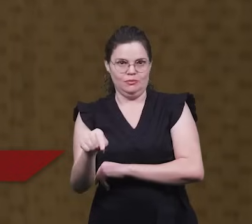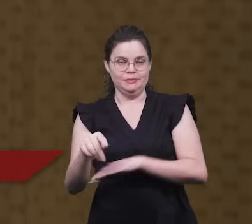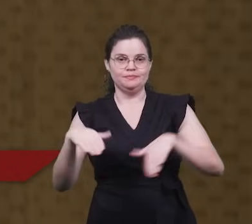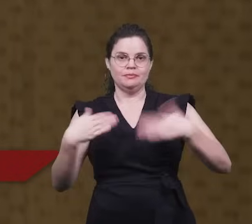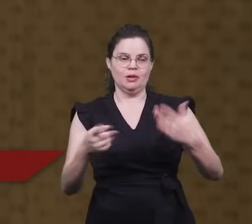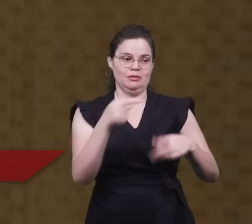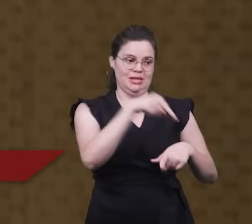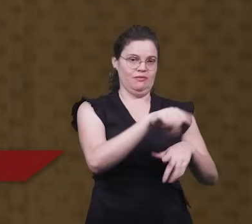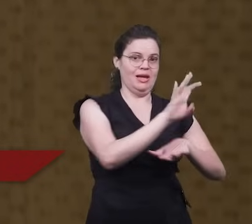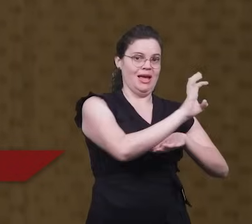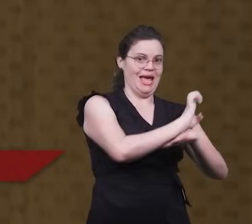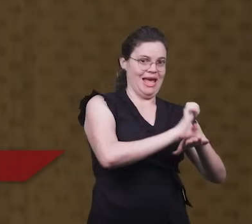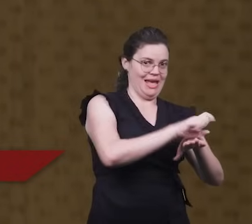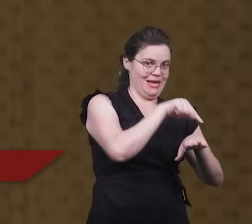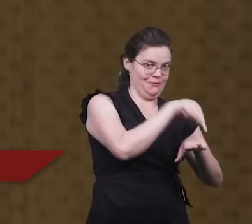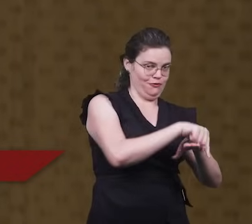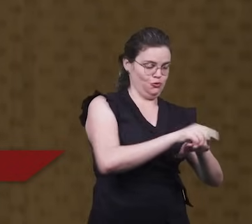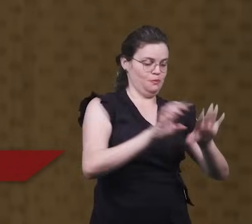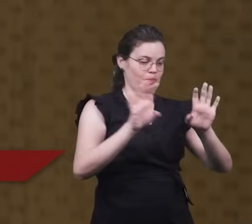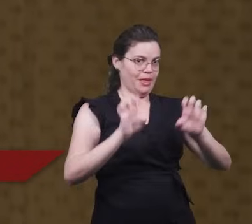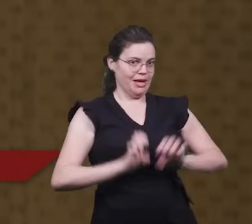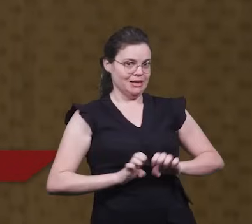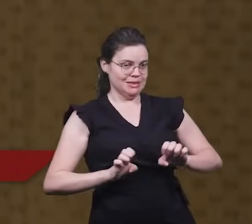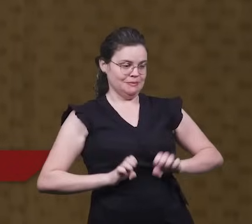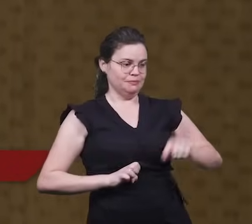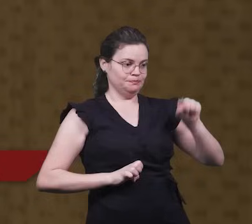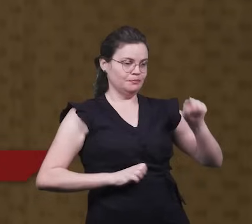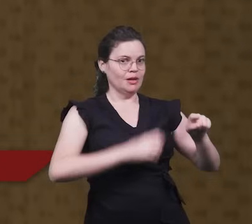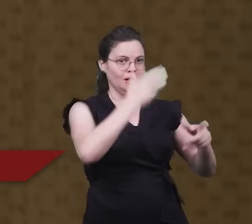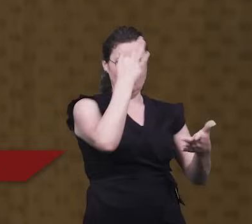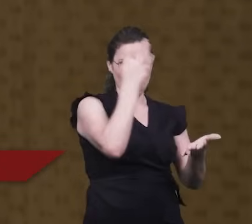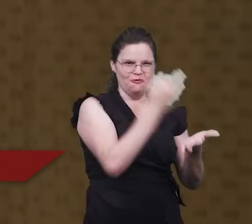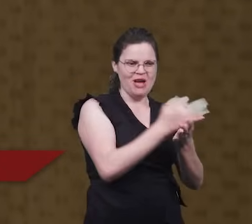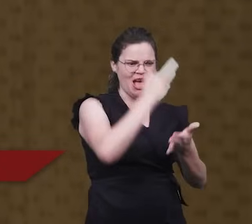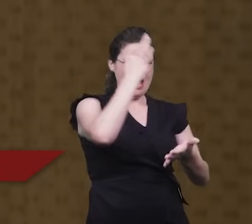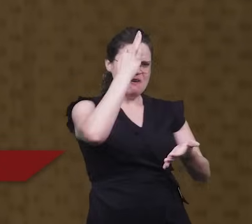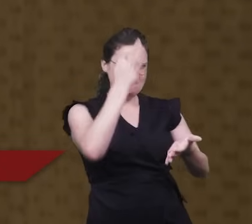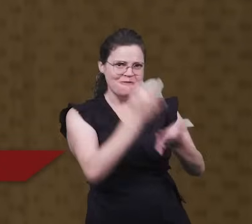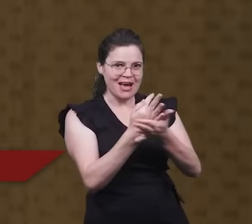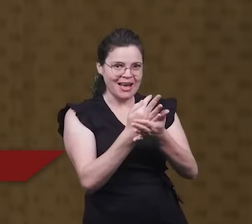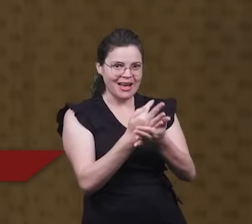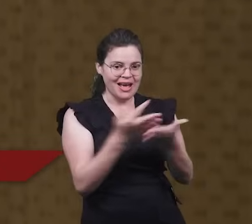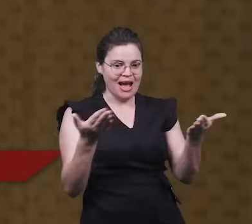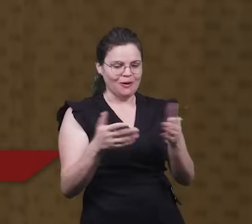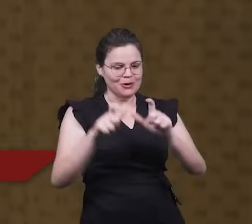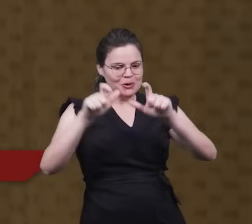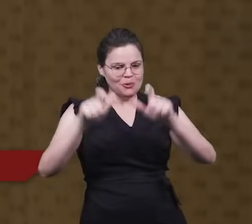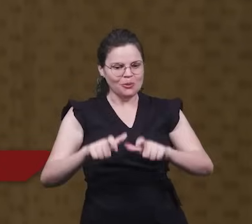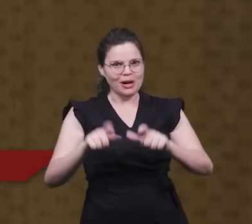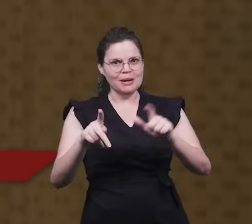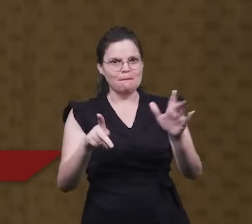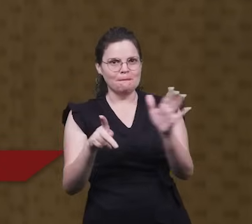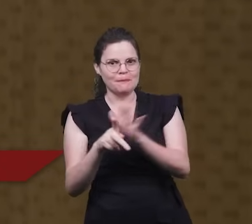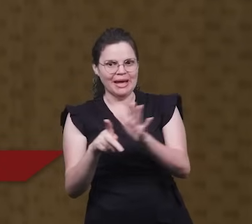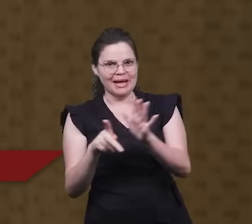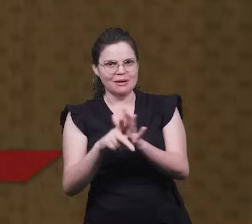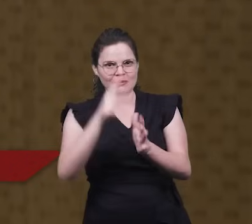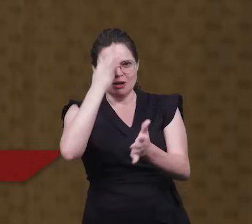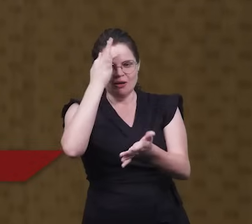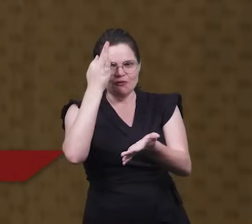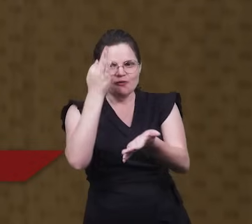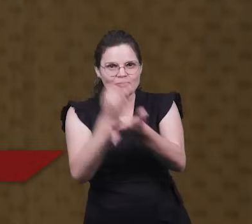de Éfeso, Esmirna, uma fé que foi estabelecida em Éfeso, vivida em Esmirna, agora essa fé, na forma também